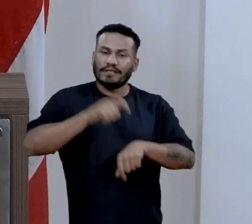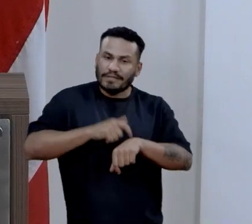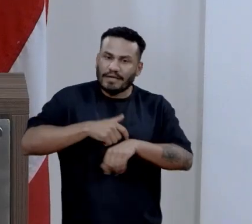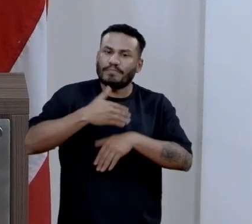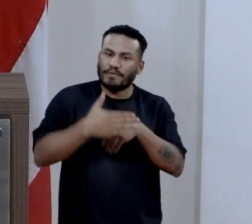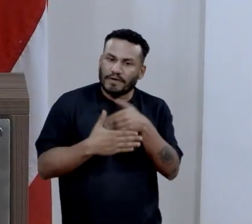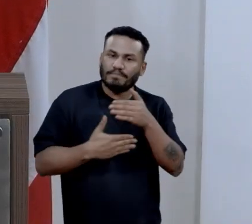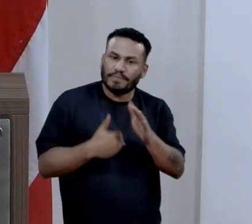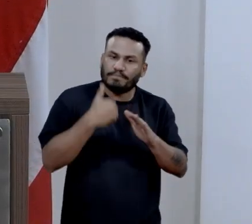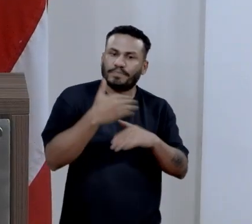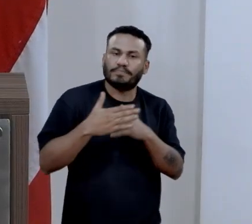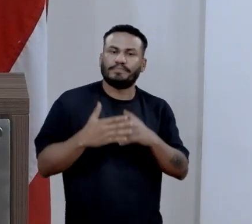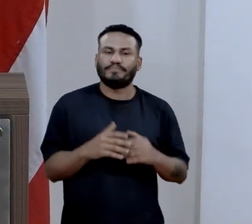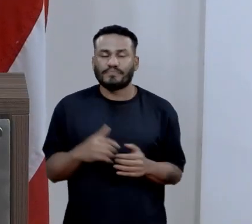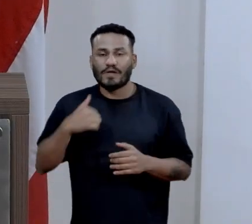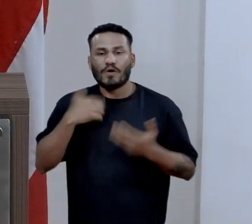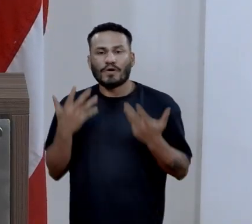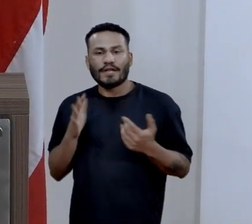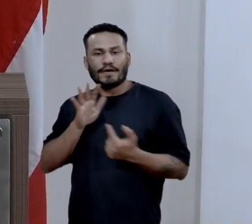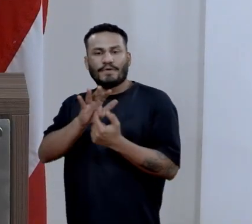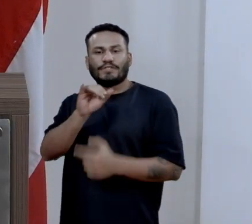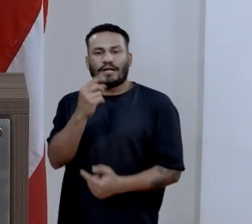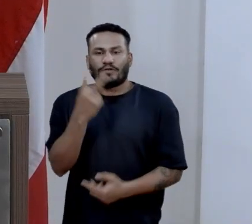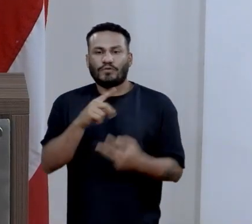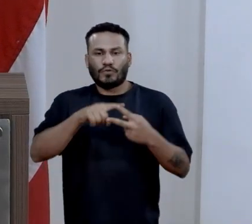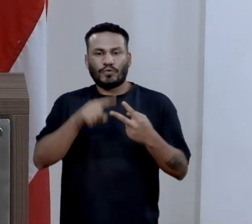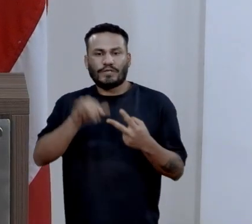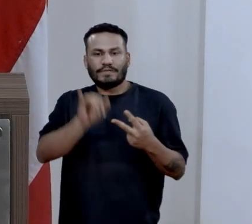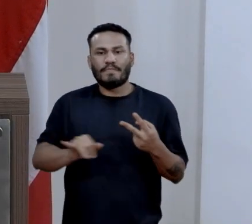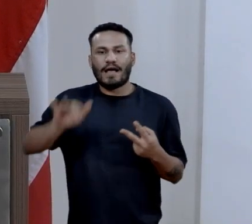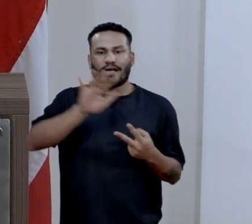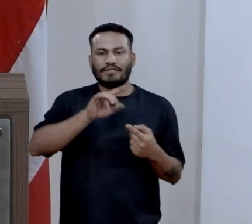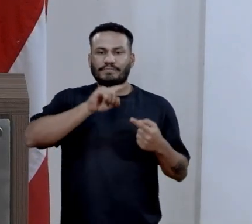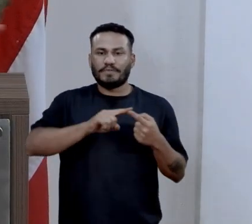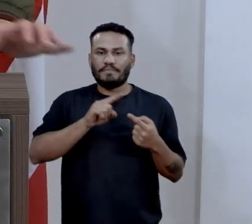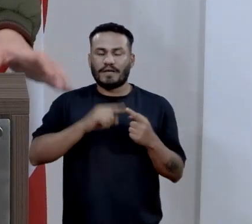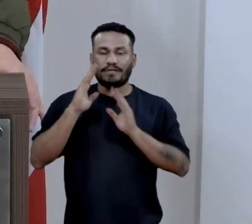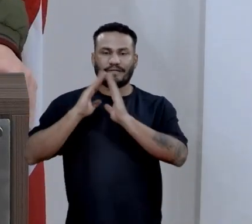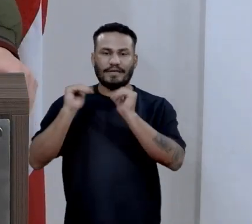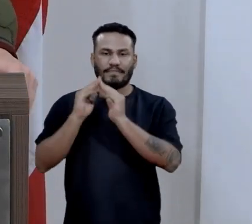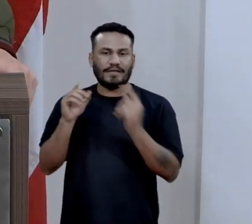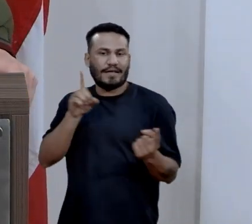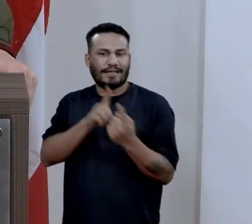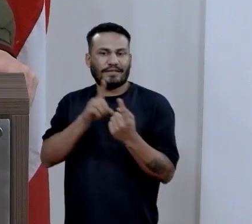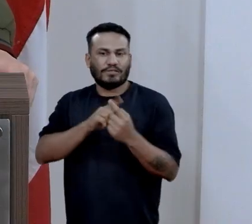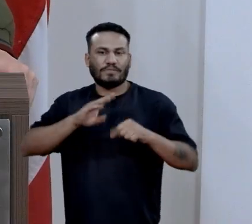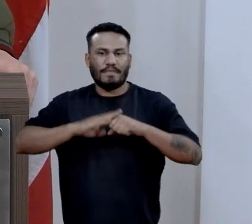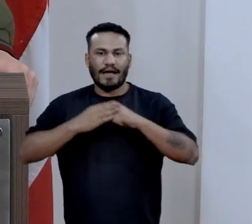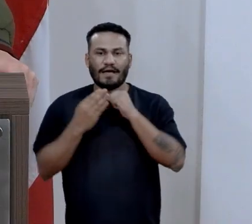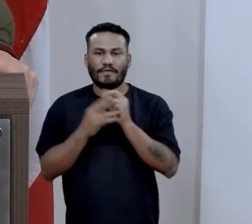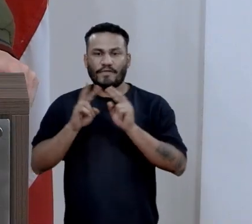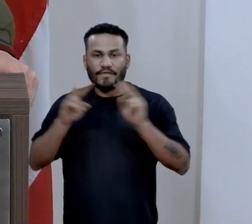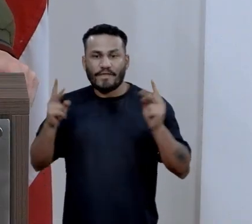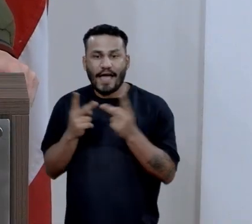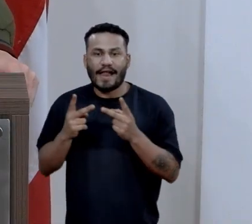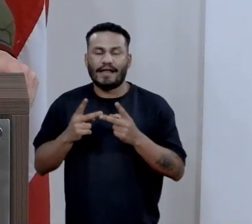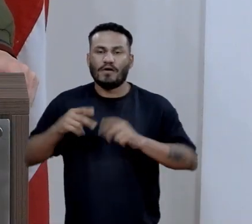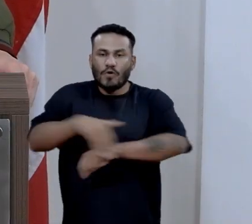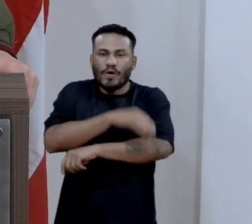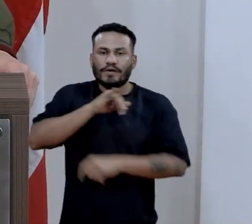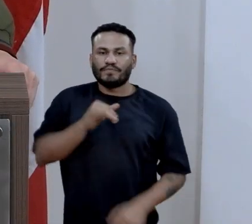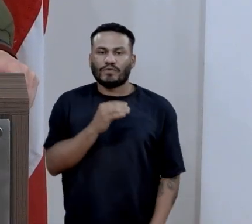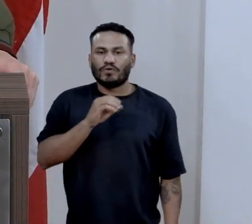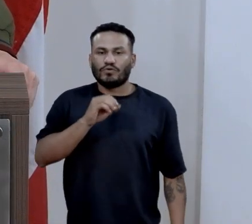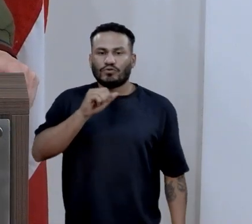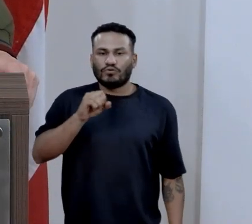foram desenvolvidas. E ali eu queria mostrar 2 imagens na tela, uma de uma demanda atendida no nosso bairro Velha, na rua João Pessoa, que a comunidade